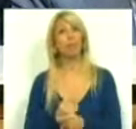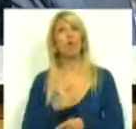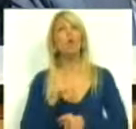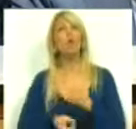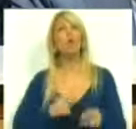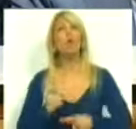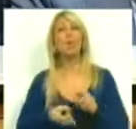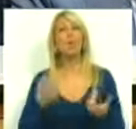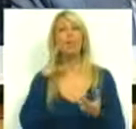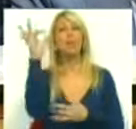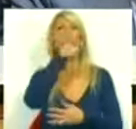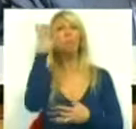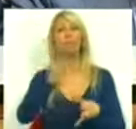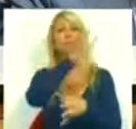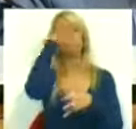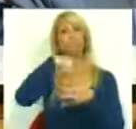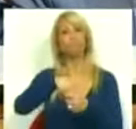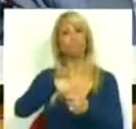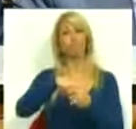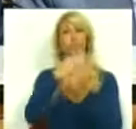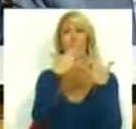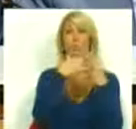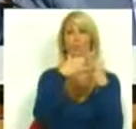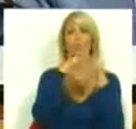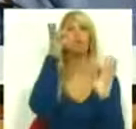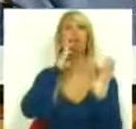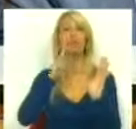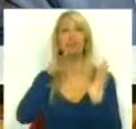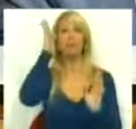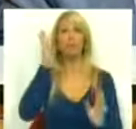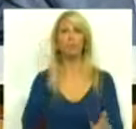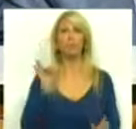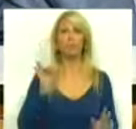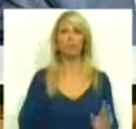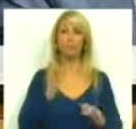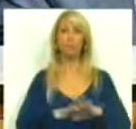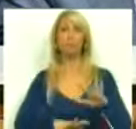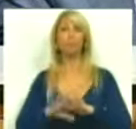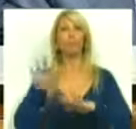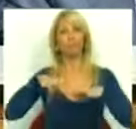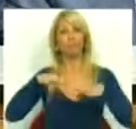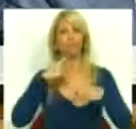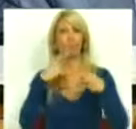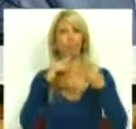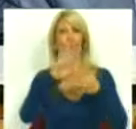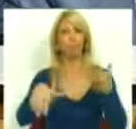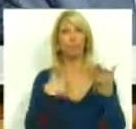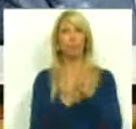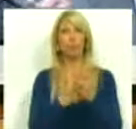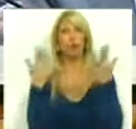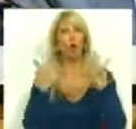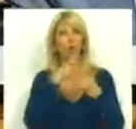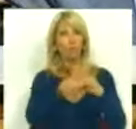o grau de envolvimento das estruturas e chefias das Forças Armadas na feitura desta proposta de orçamento.